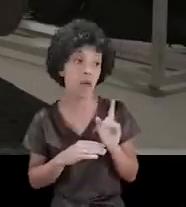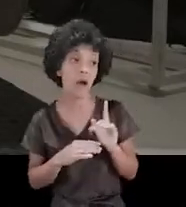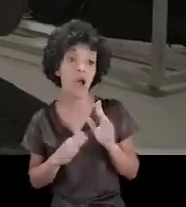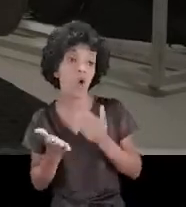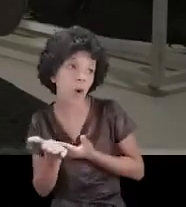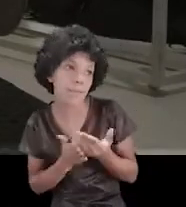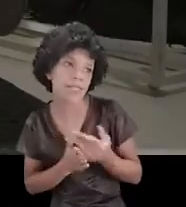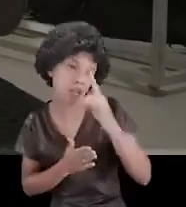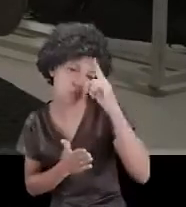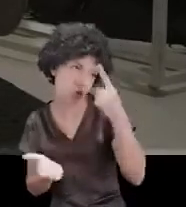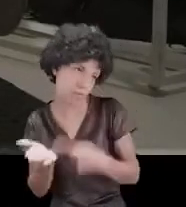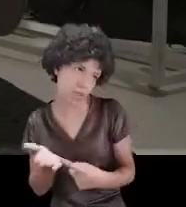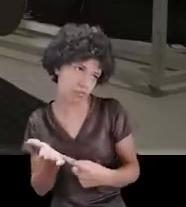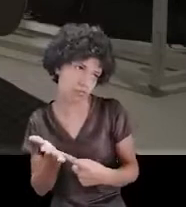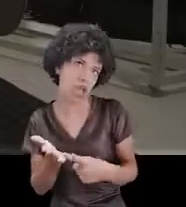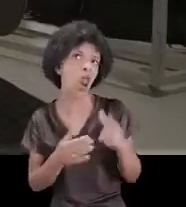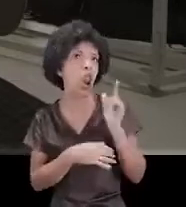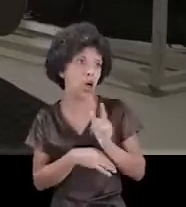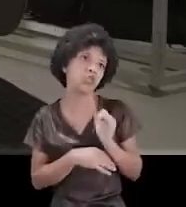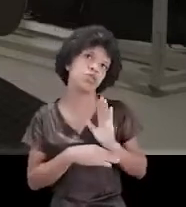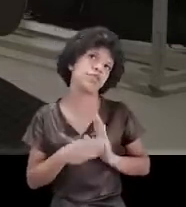a partir do dia tal Claro